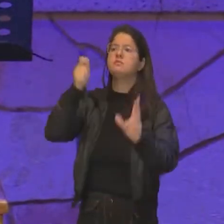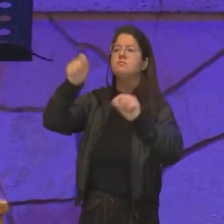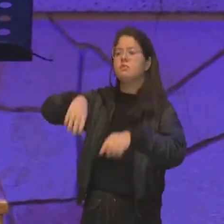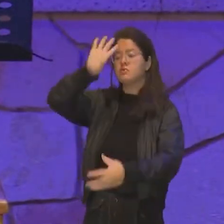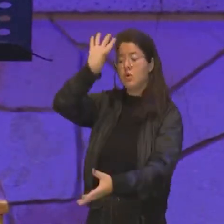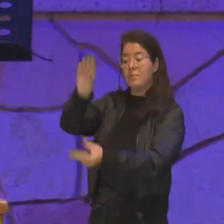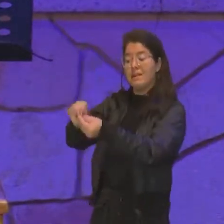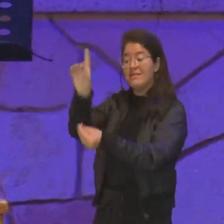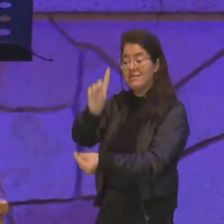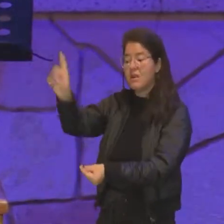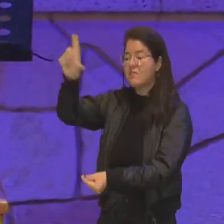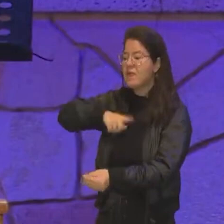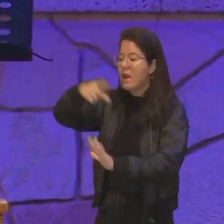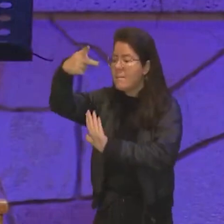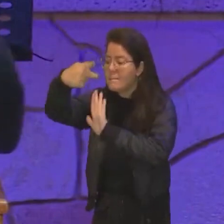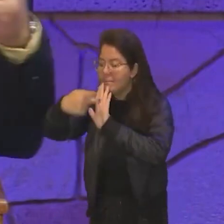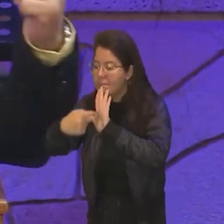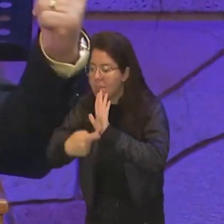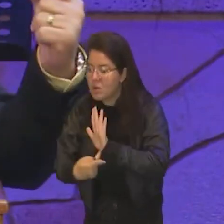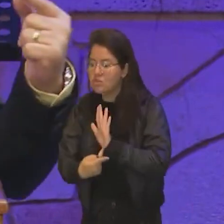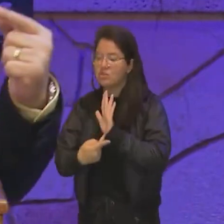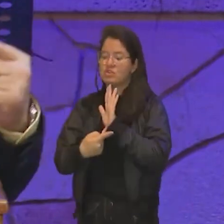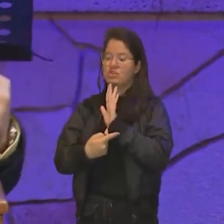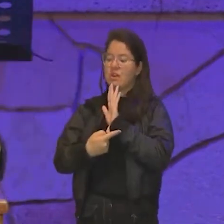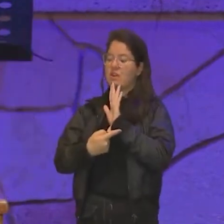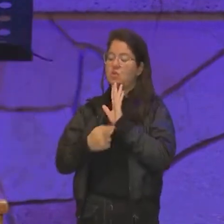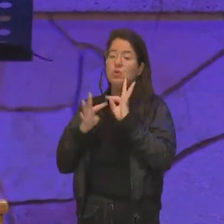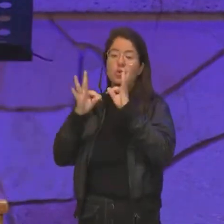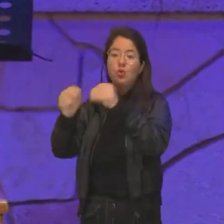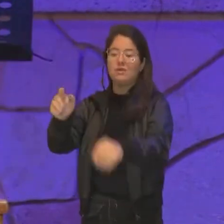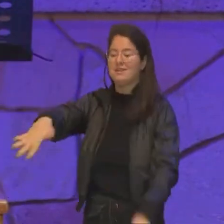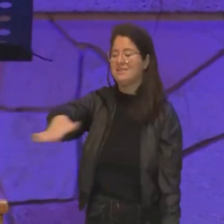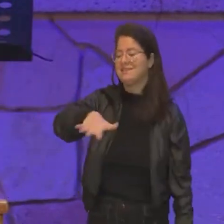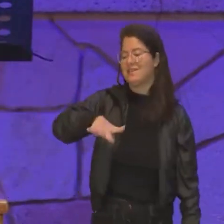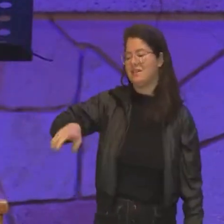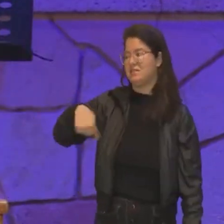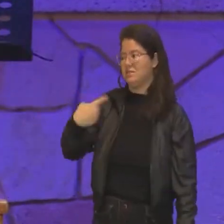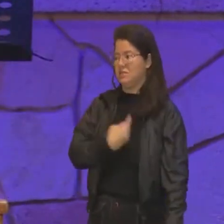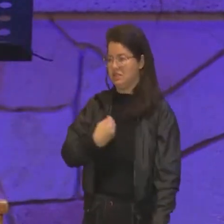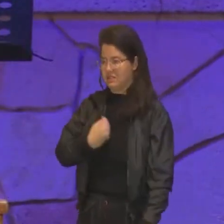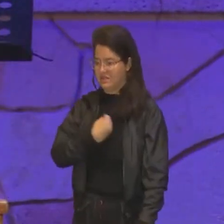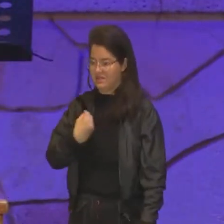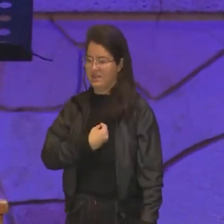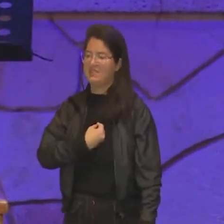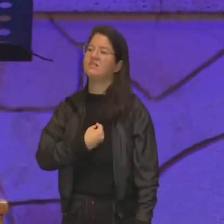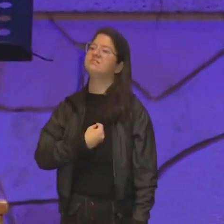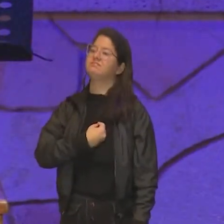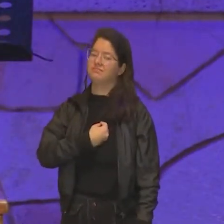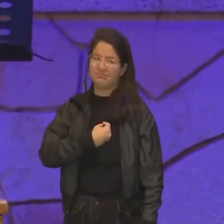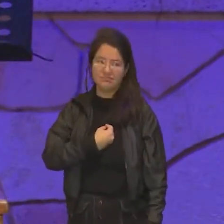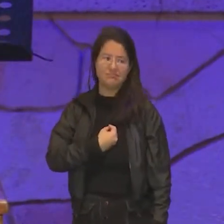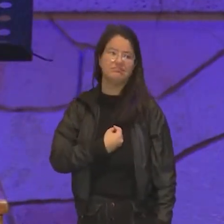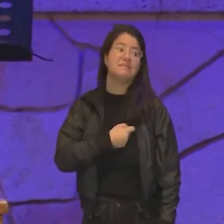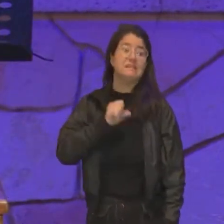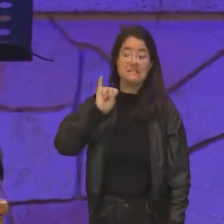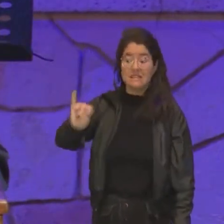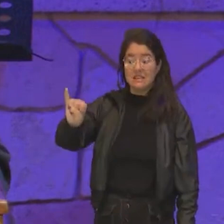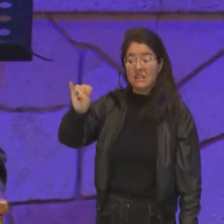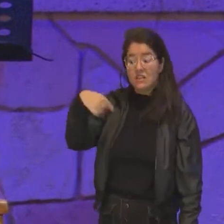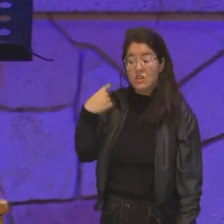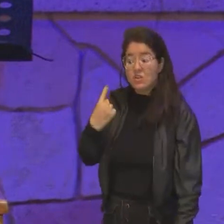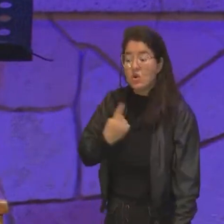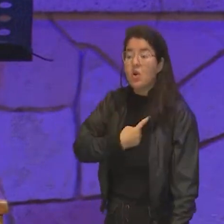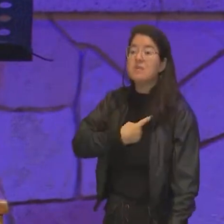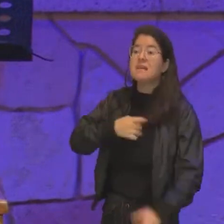que Deus tem planos em todas as nossas áreas de nossa vida, se nós